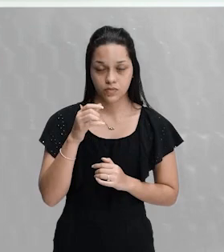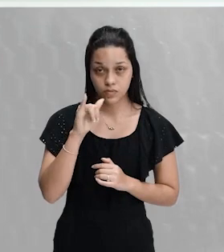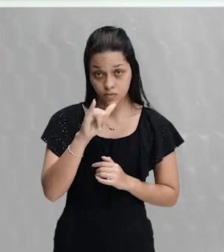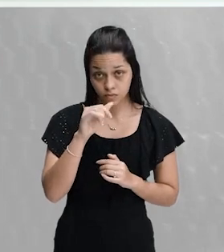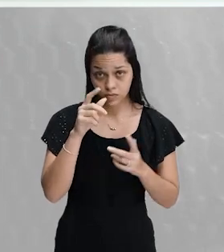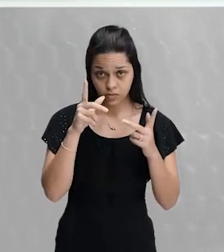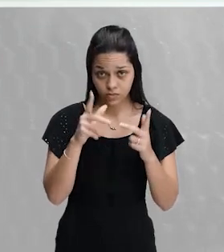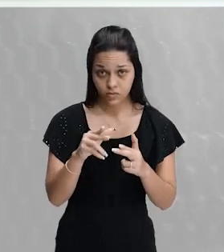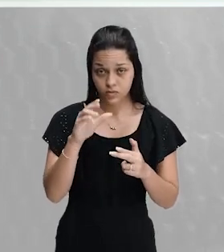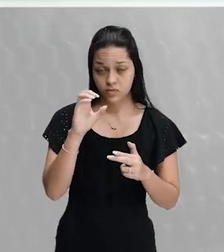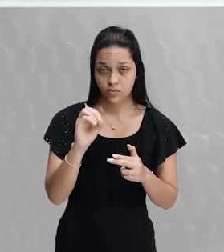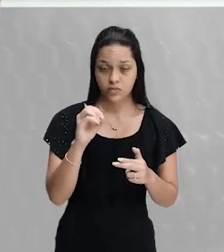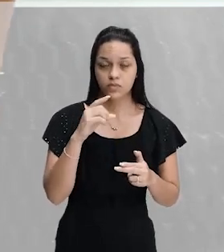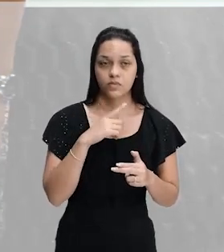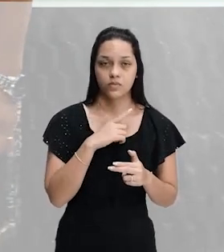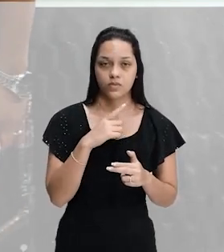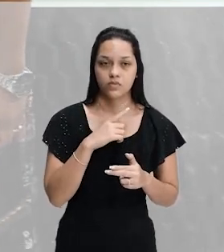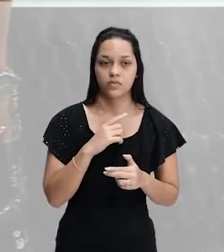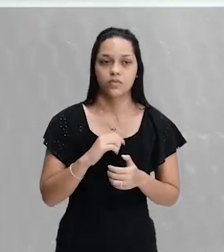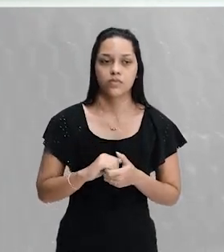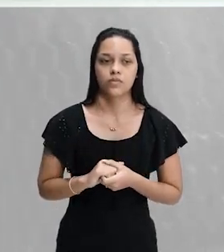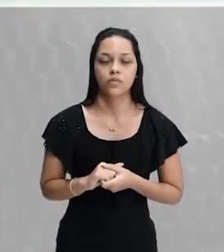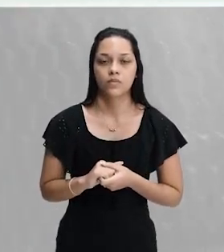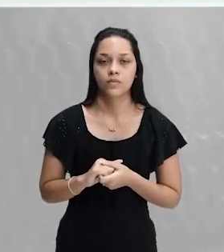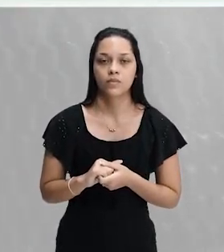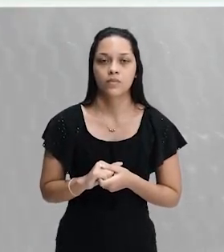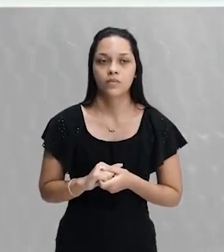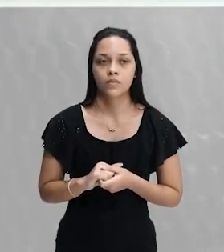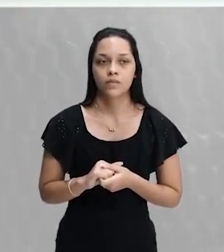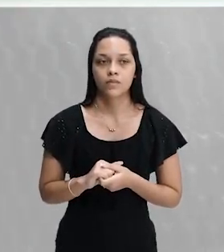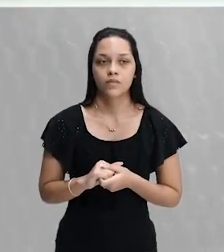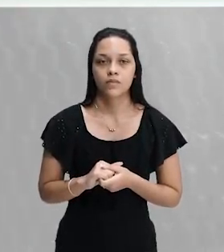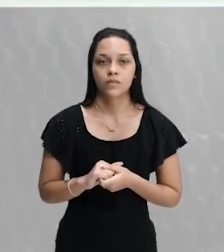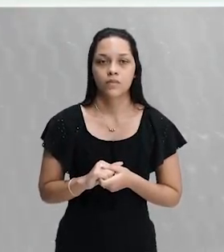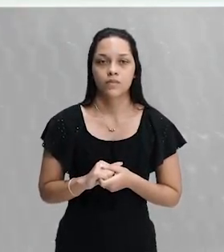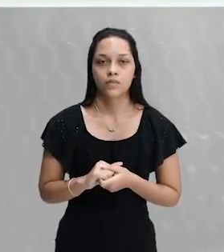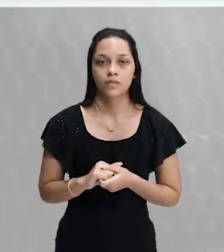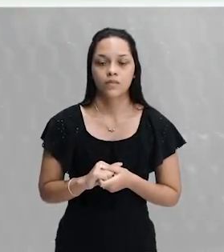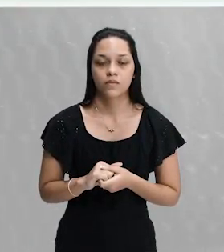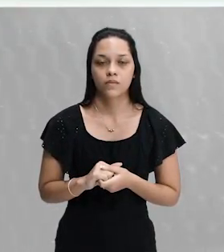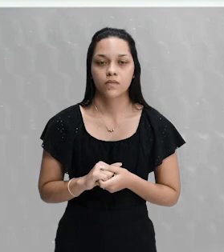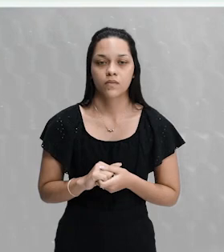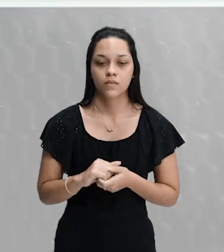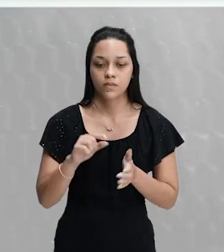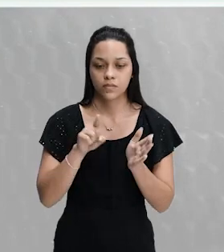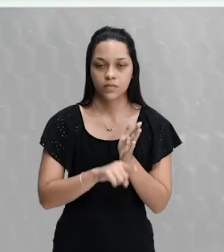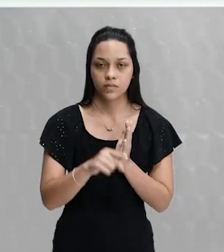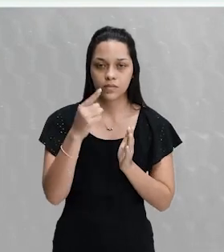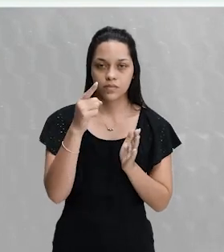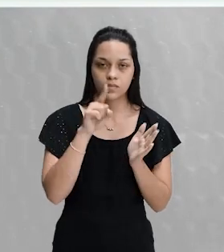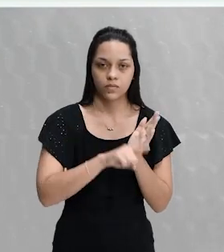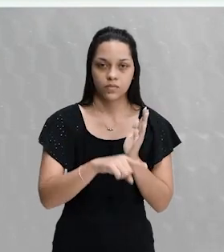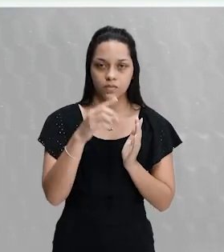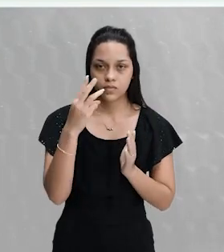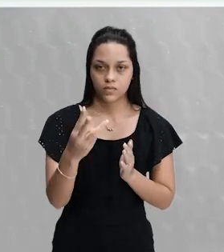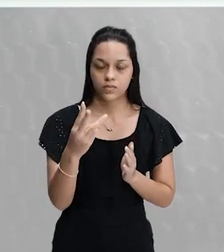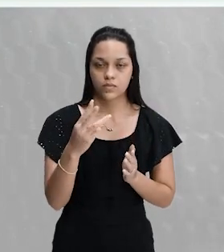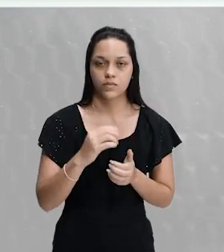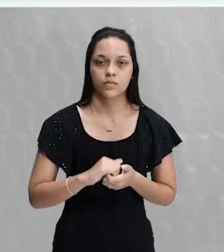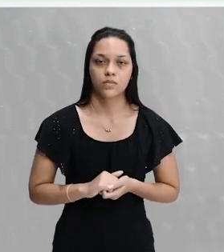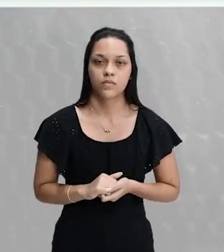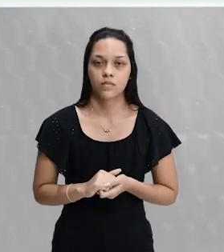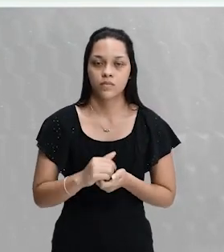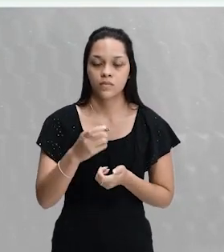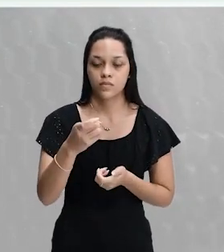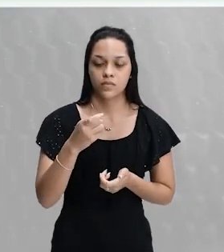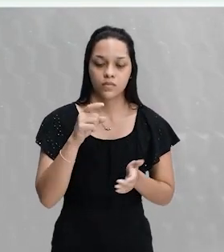o ponto fica em cima do eixo x. Tá? Ponto menos 1 e menos 3. X é